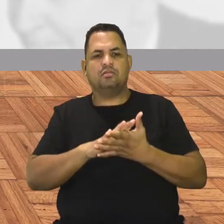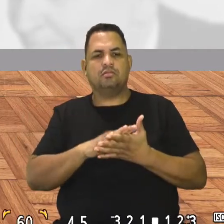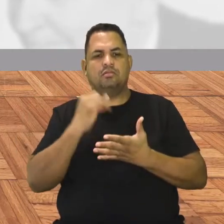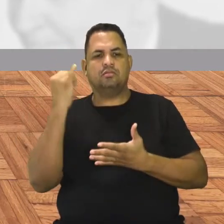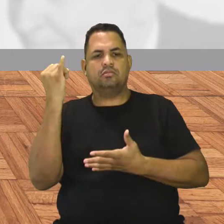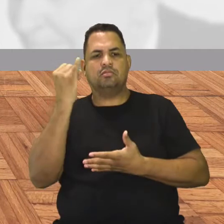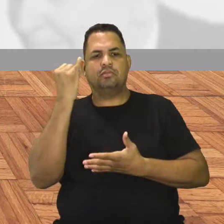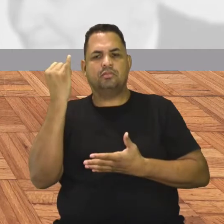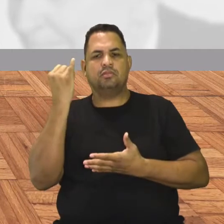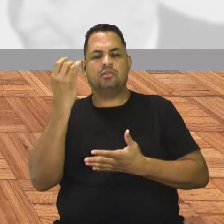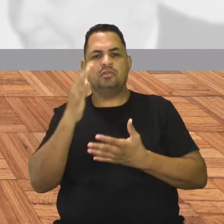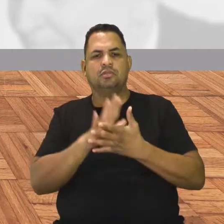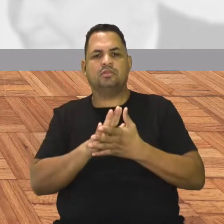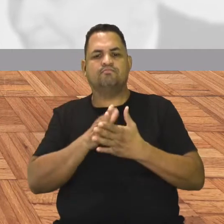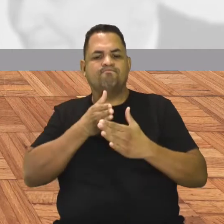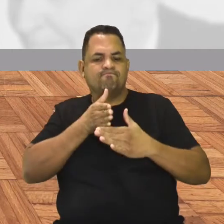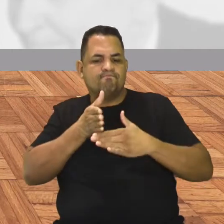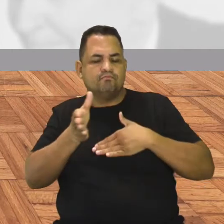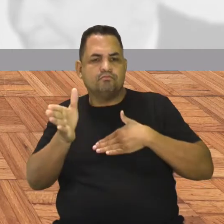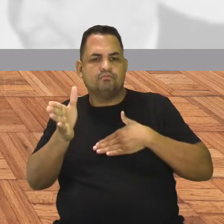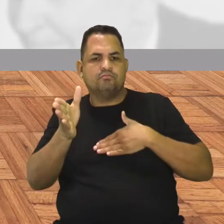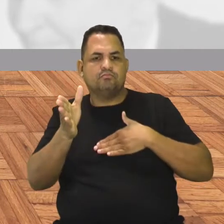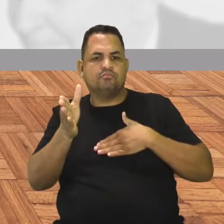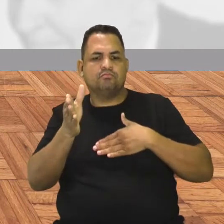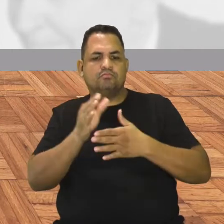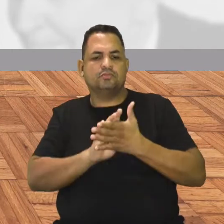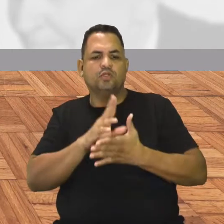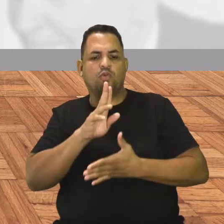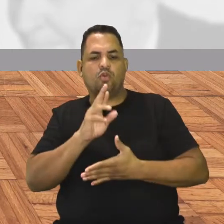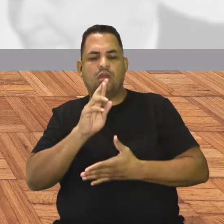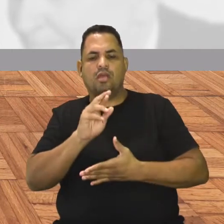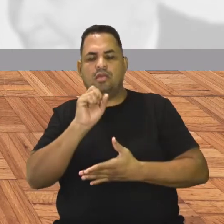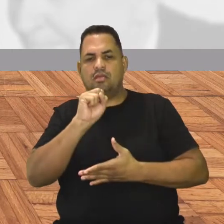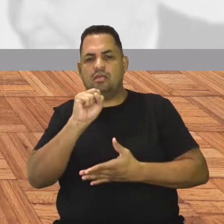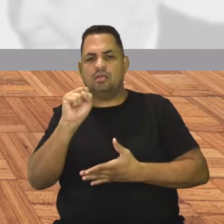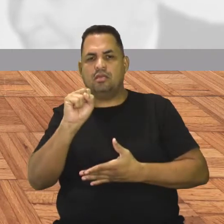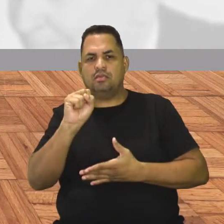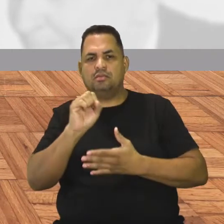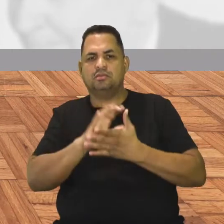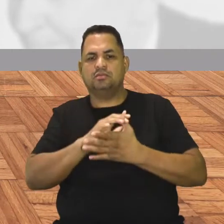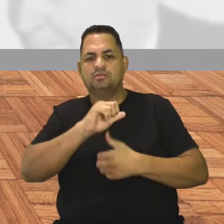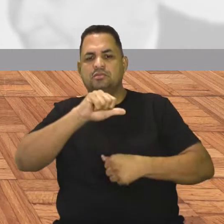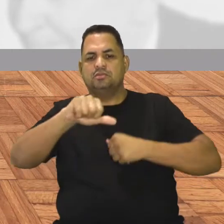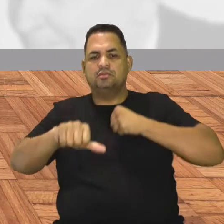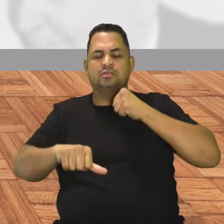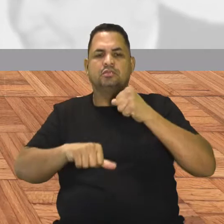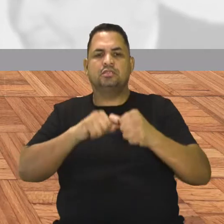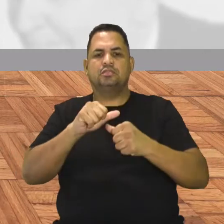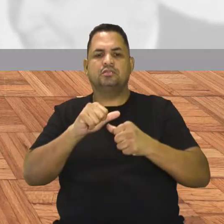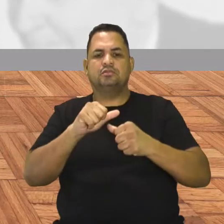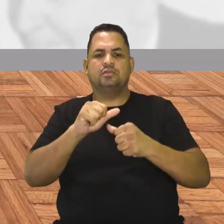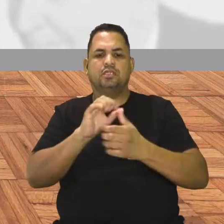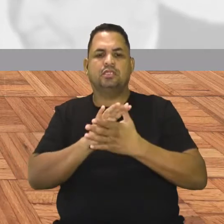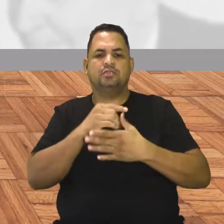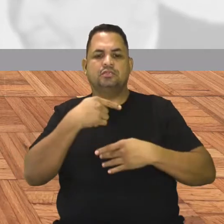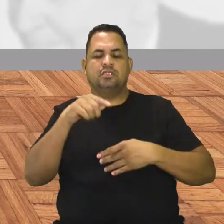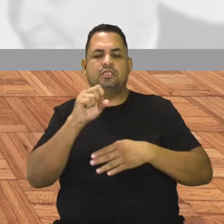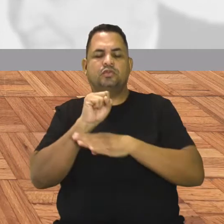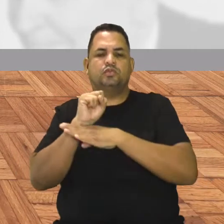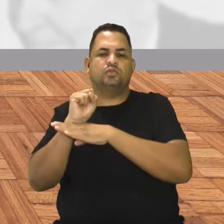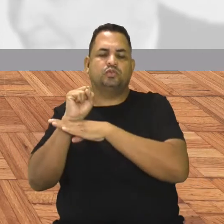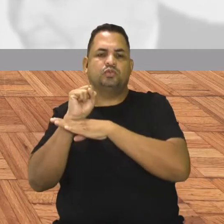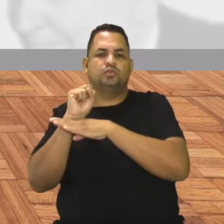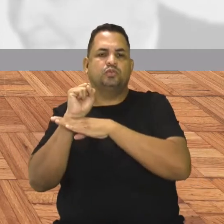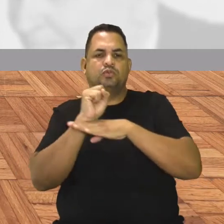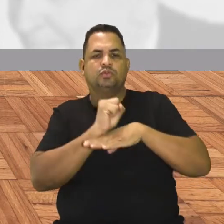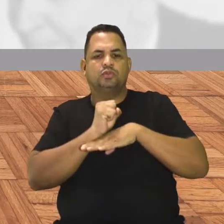essa transição da União das Repúblicas Socialistas Soviéticas, sair do socialismo